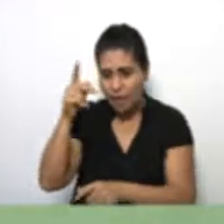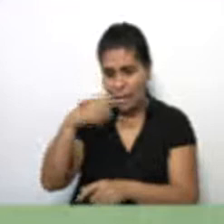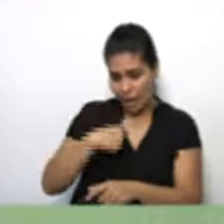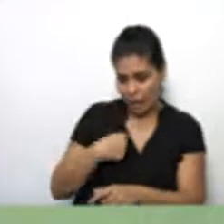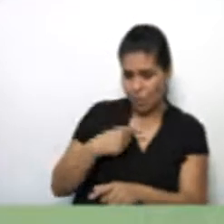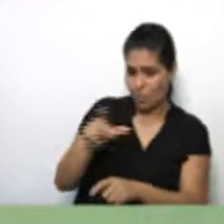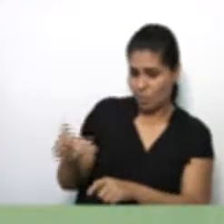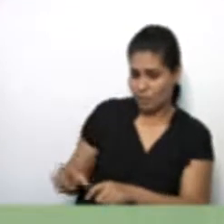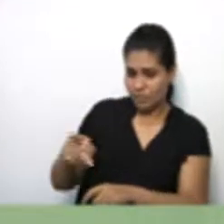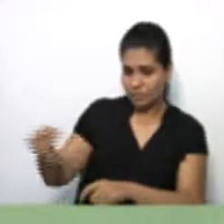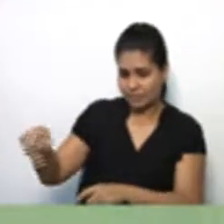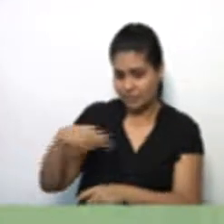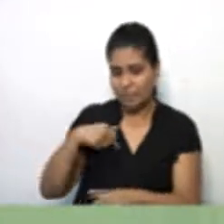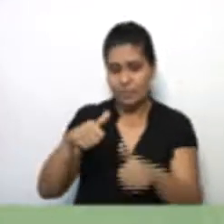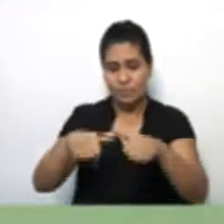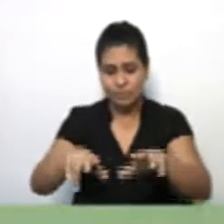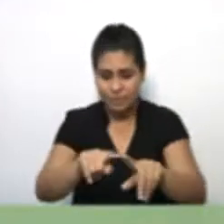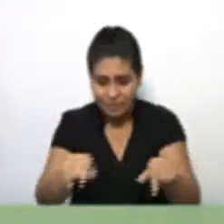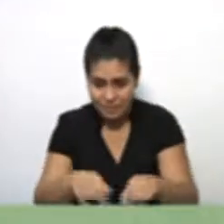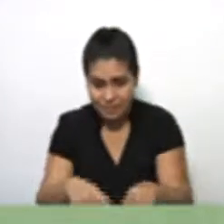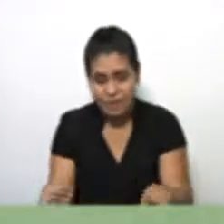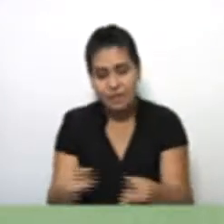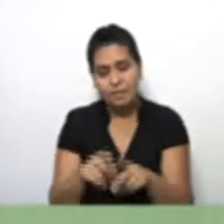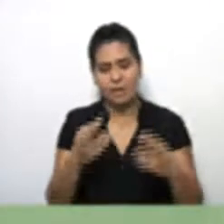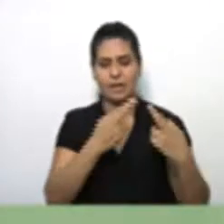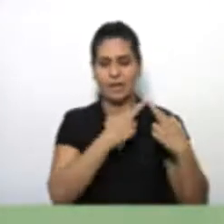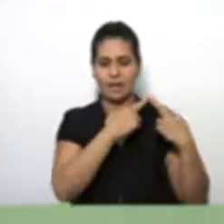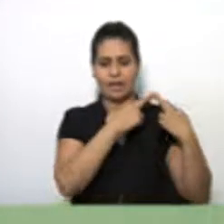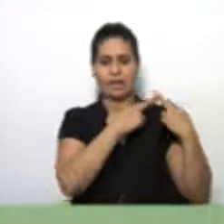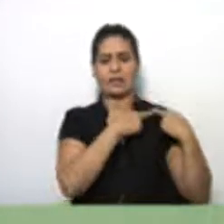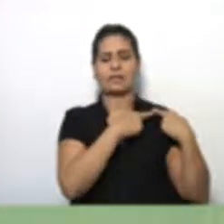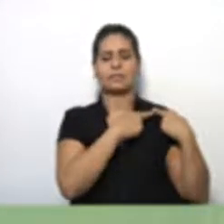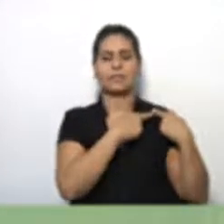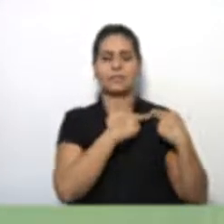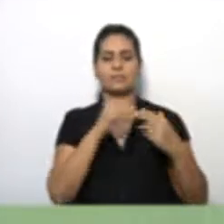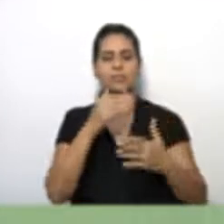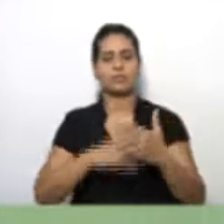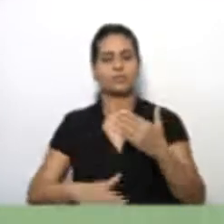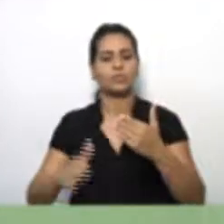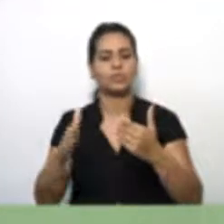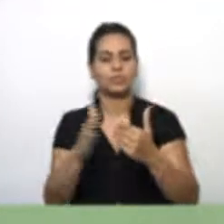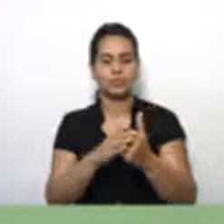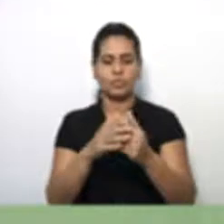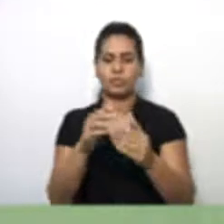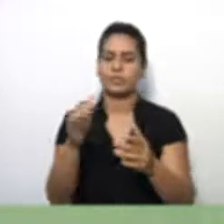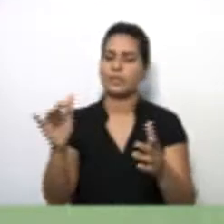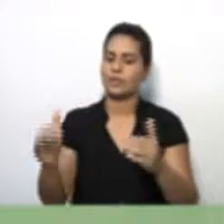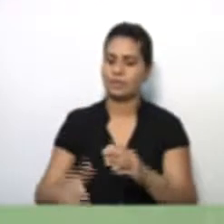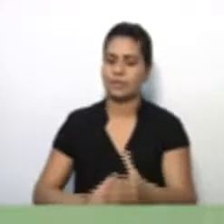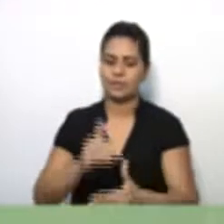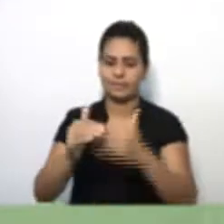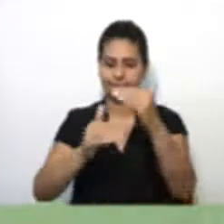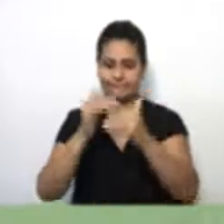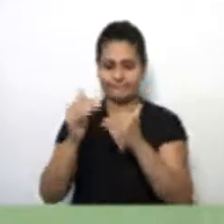Everton, professor presencial, constitui o maior responsável pelas ocorrências que afetam o processo. Então, a filosofia